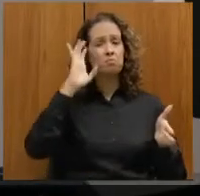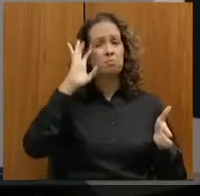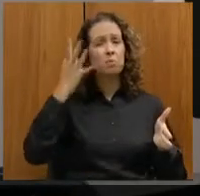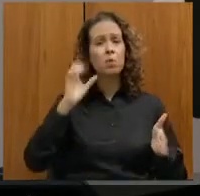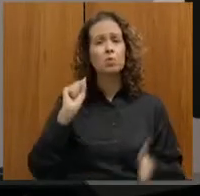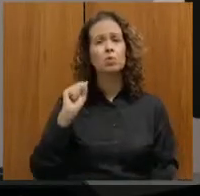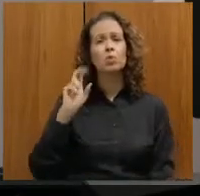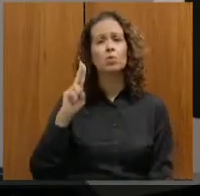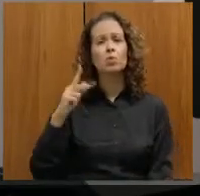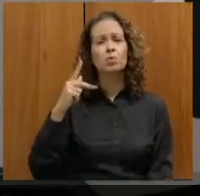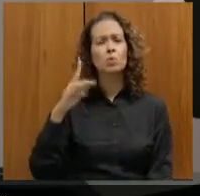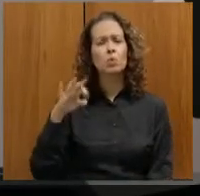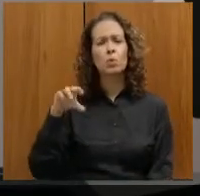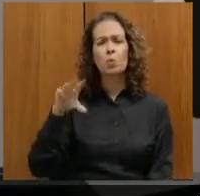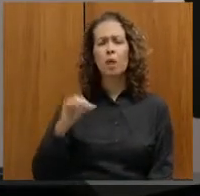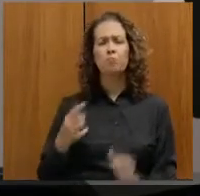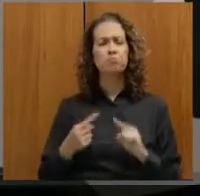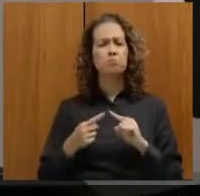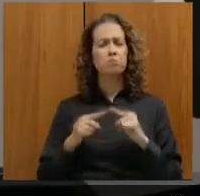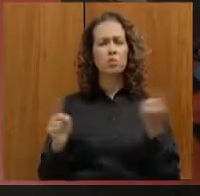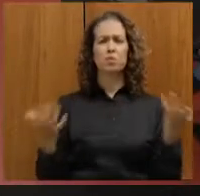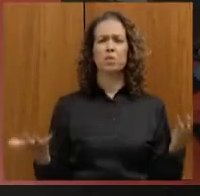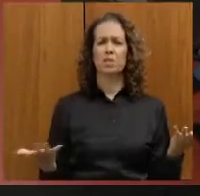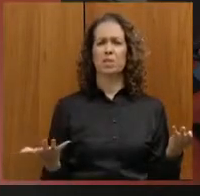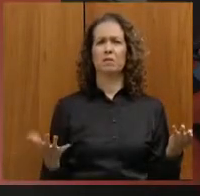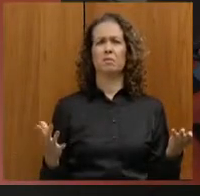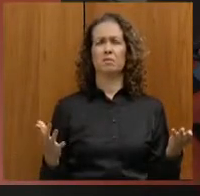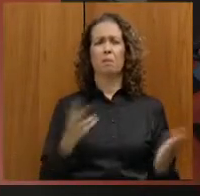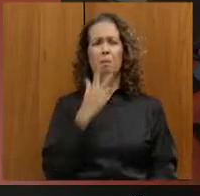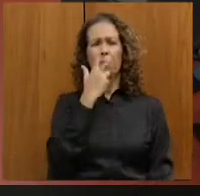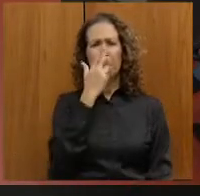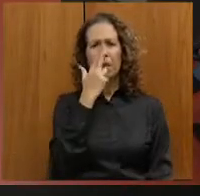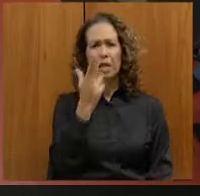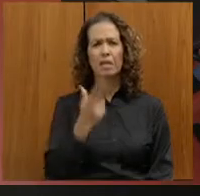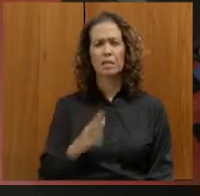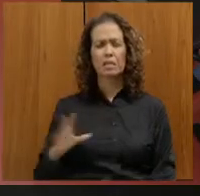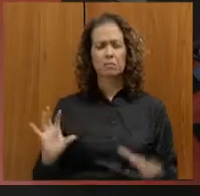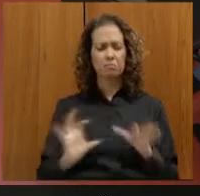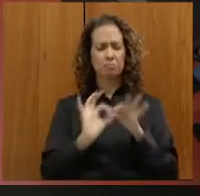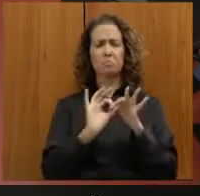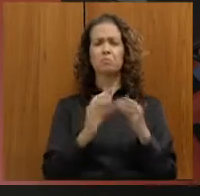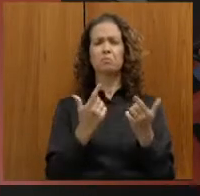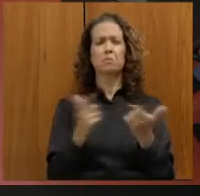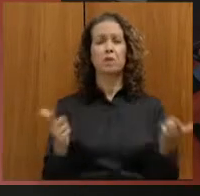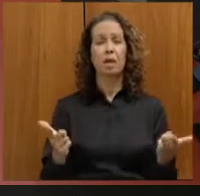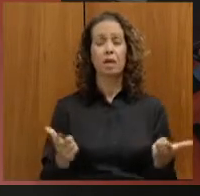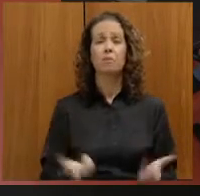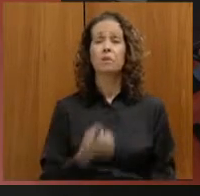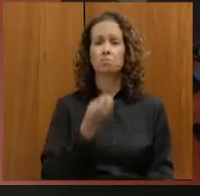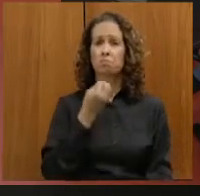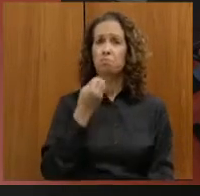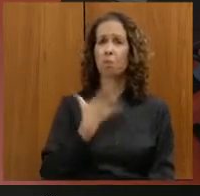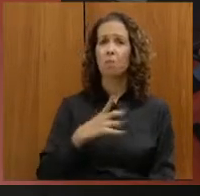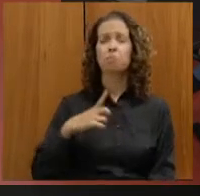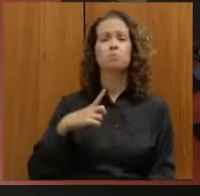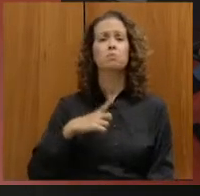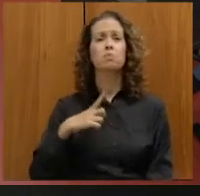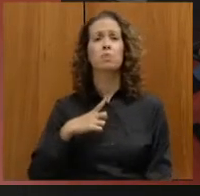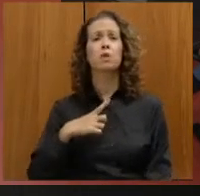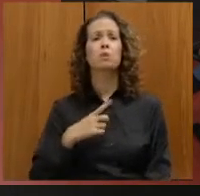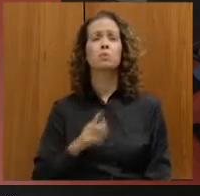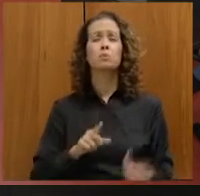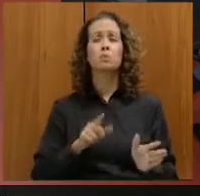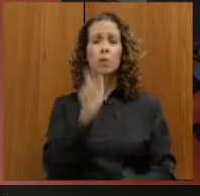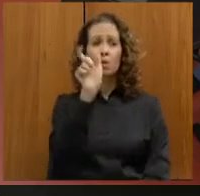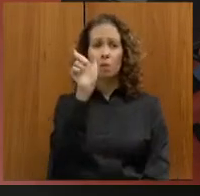eu nunca vi pô você já tá parecendo um é vinculativo ele é opinativo ainda bem que só tem um procurador aqui eu tô saindo está aqui